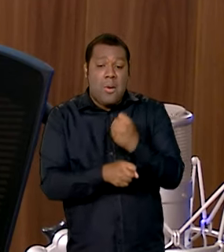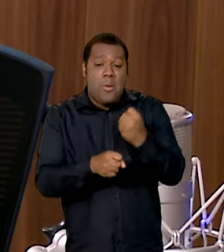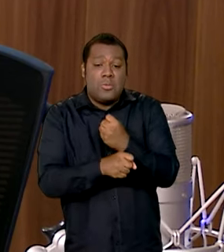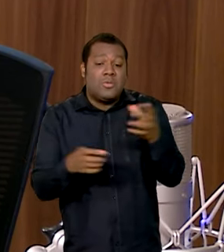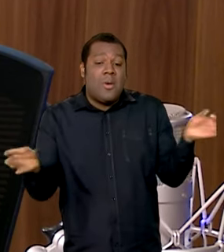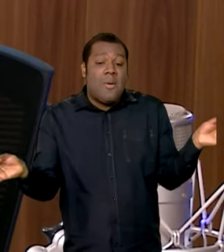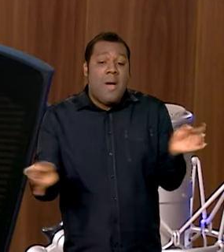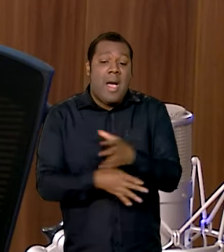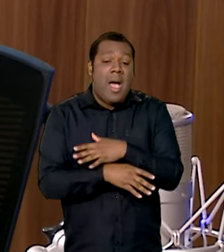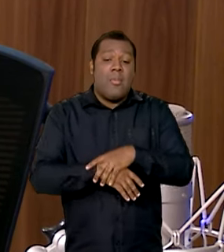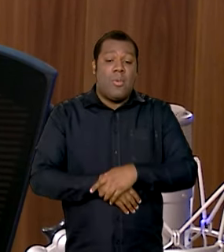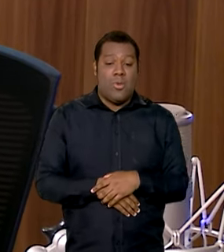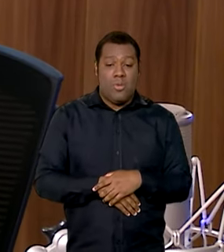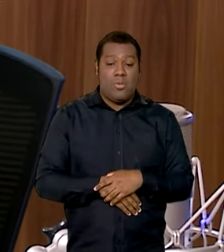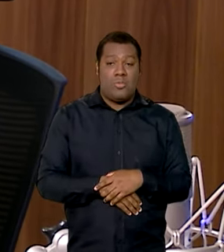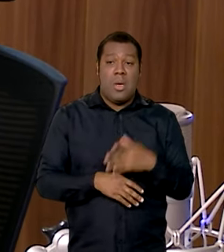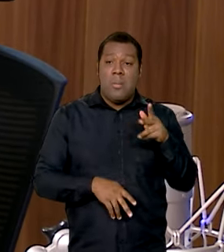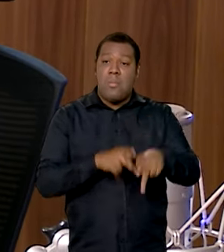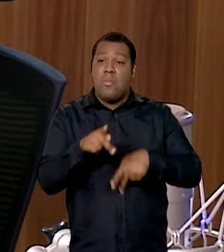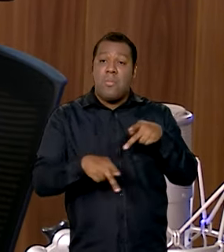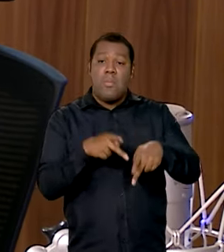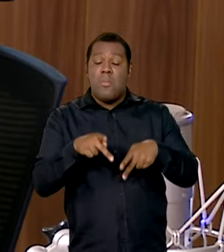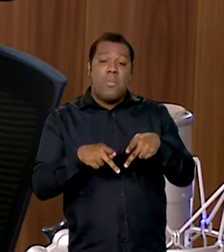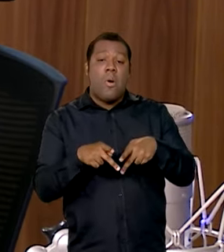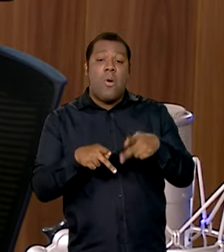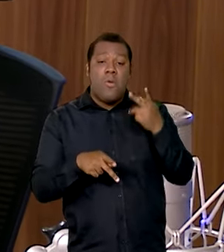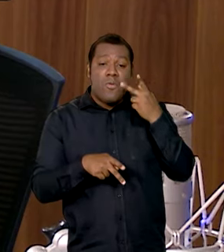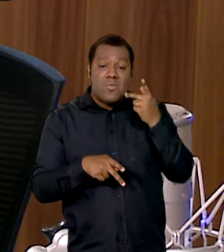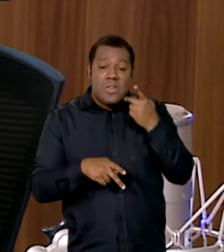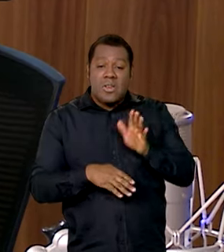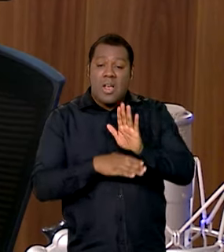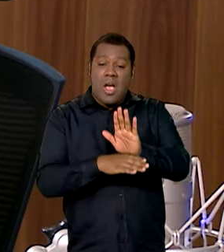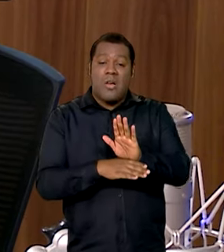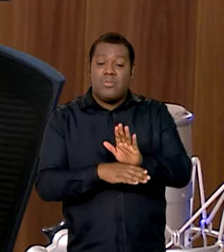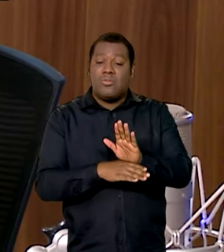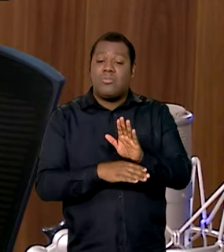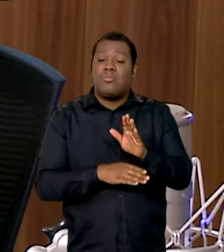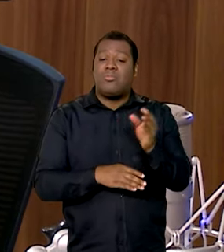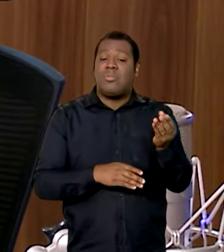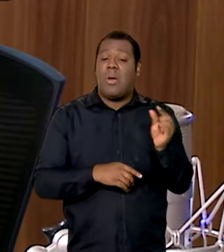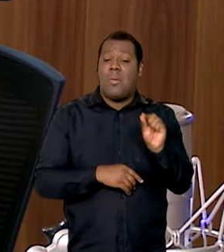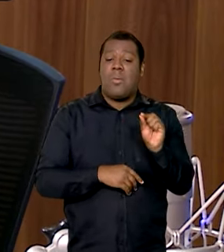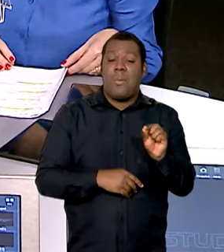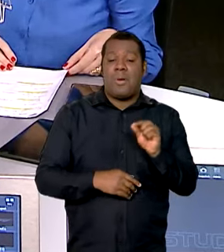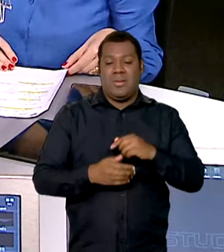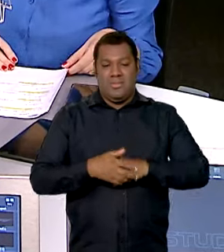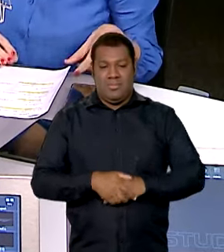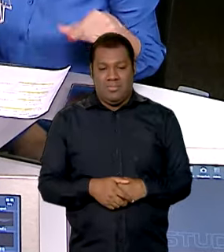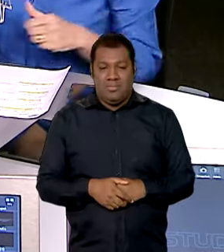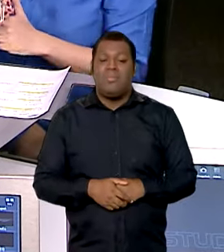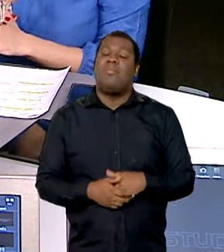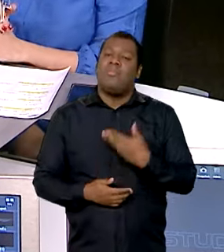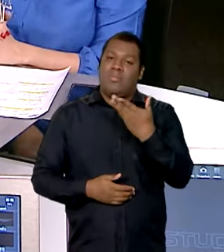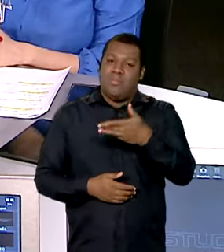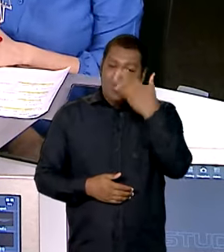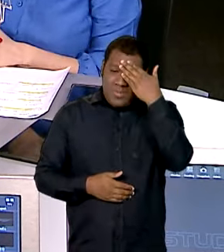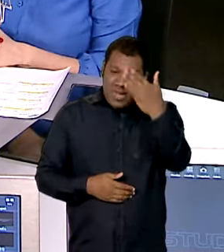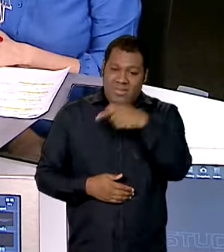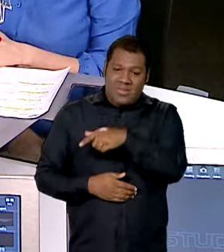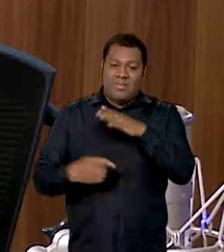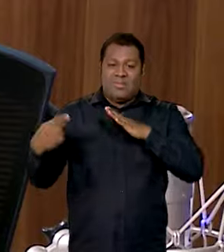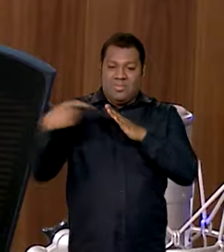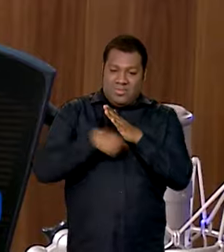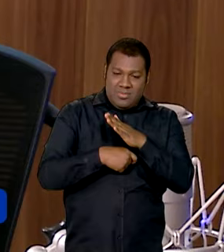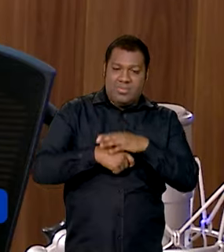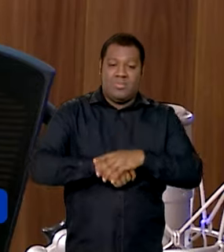bem entusiasmado nós temos o Cac que é o cinturão das Águas o Ceará que já vai ser assim uma obra altamente impactante em